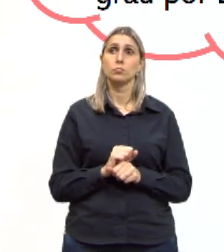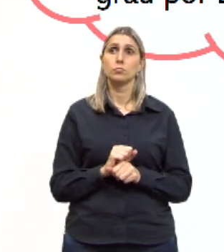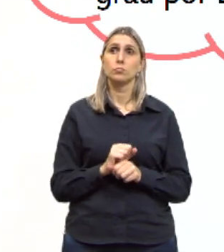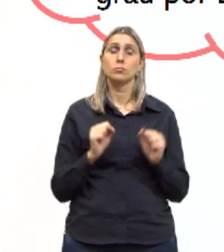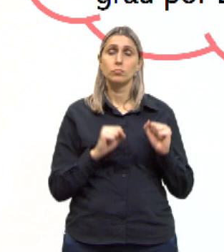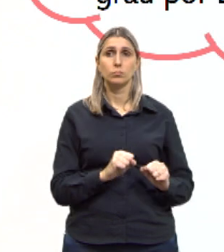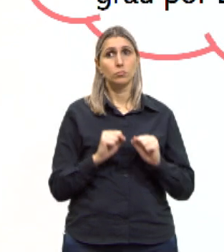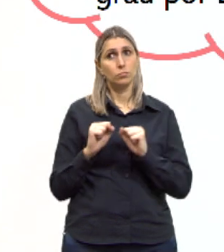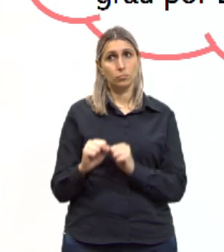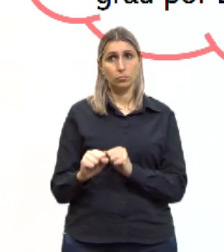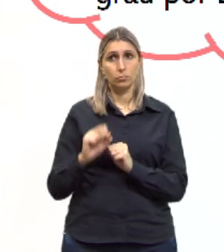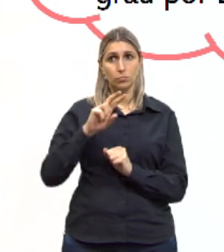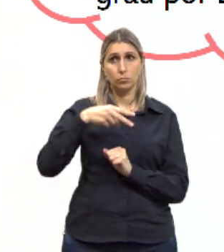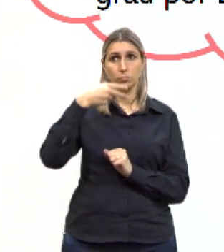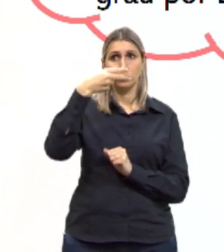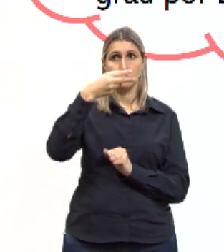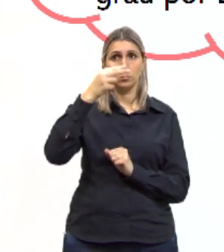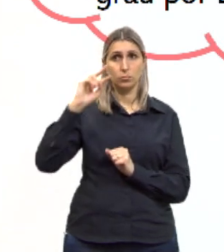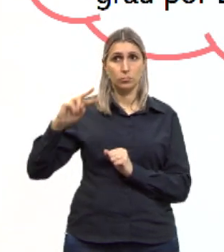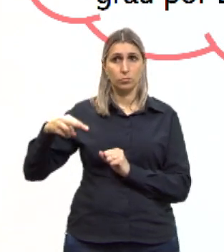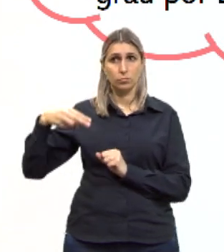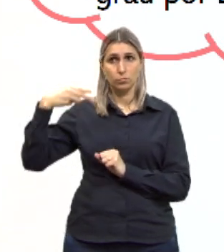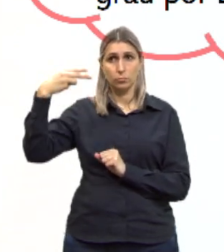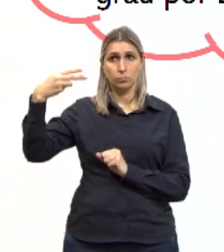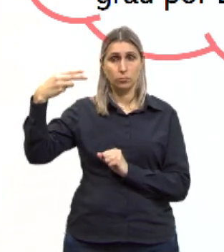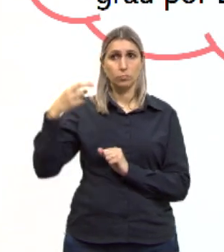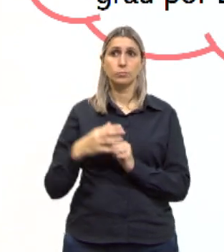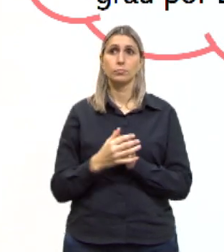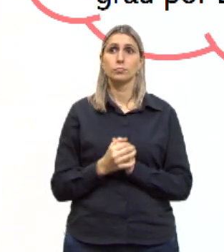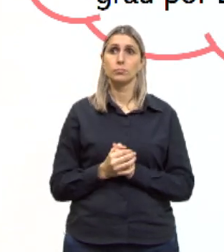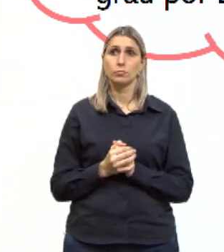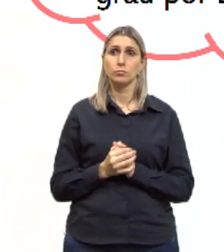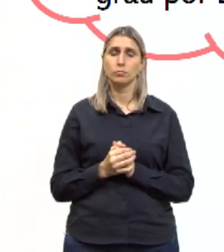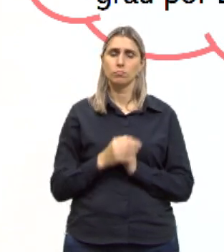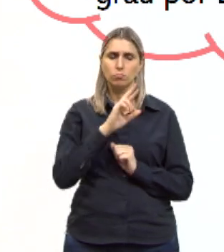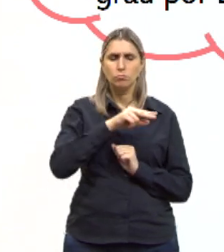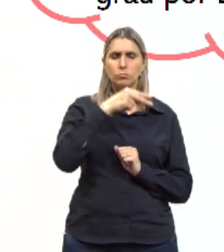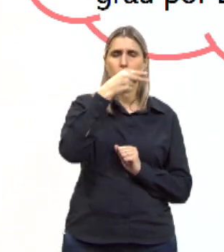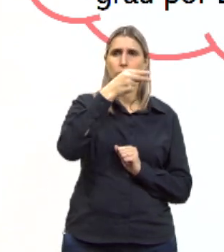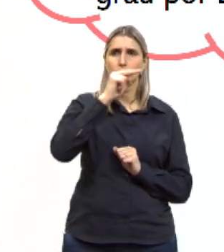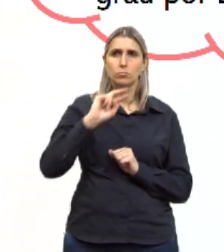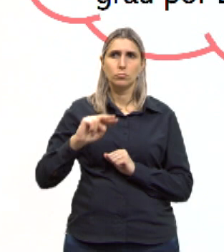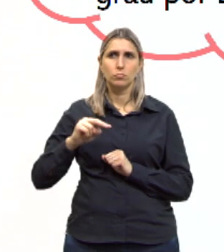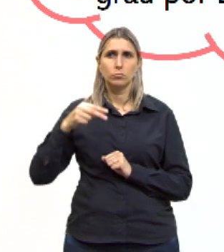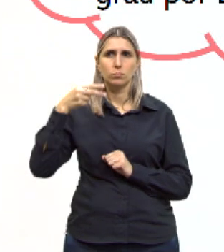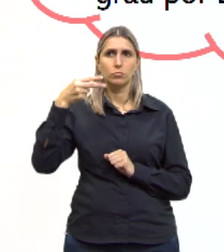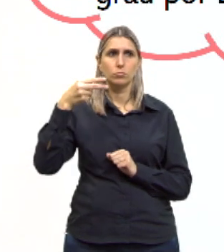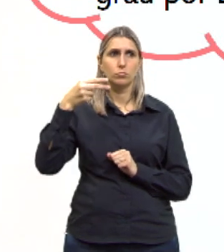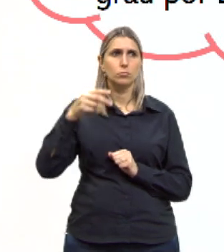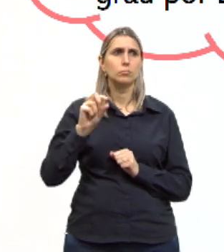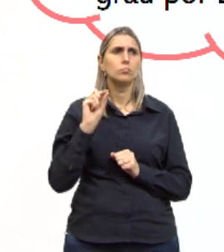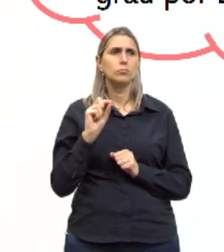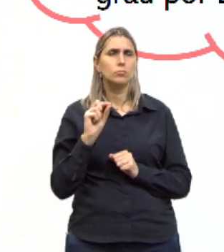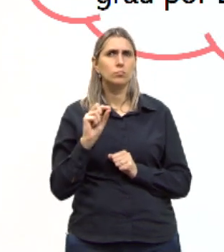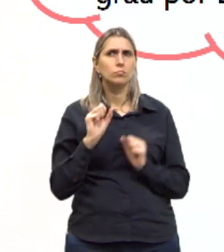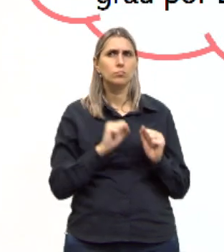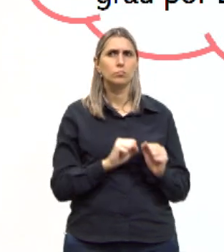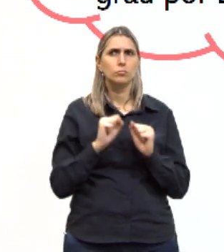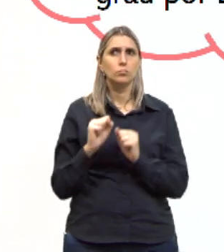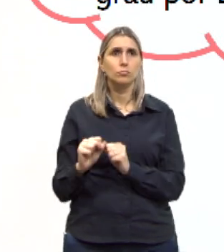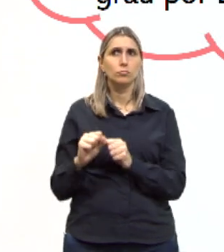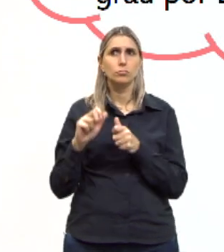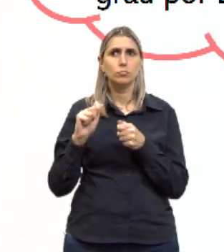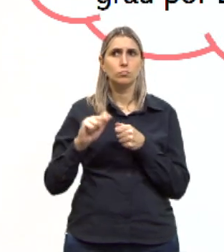eu posso elevar ao quadrado. Elevando ao quadrado, o que que já posso